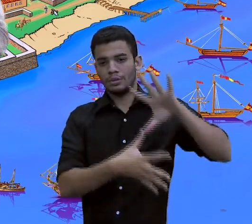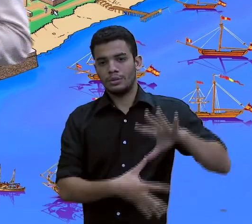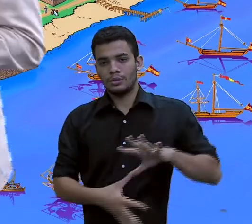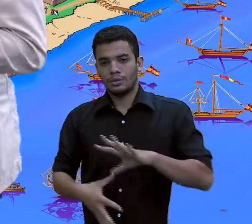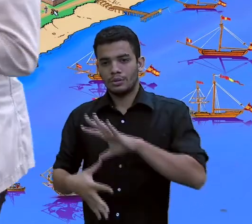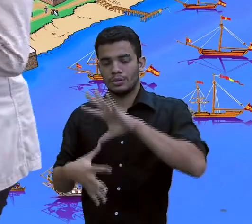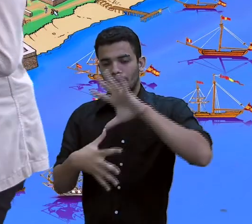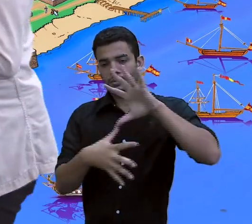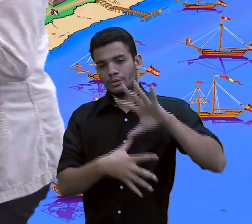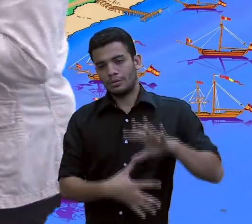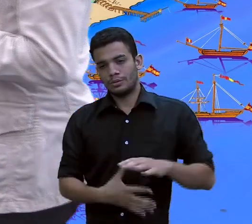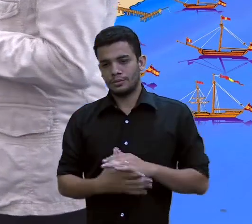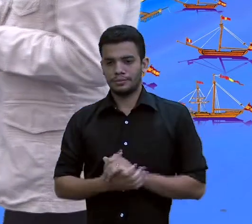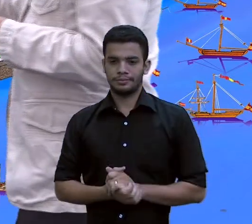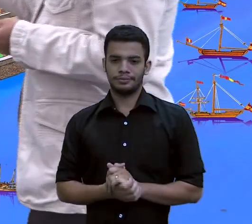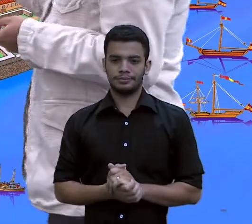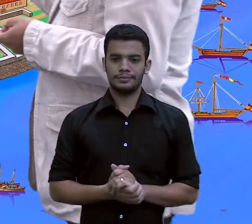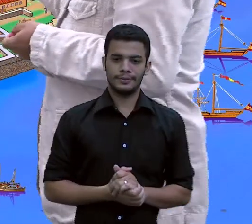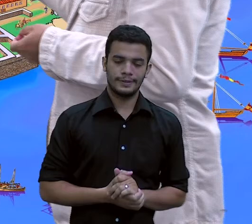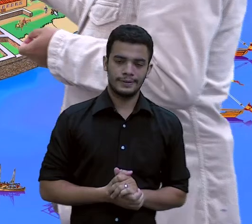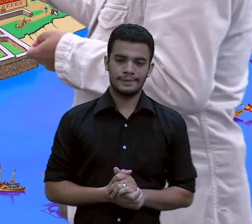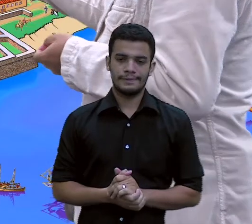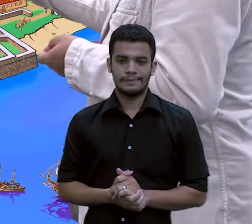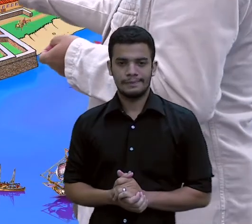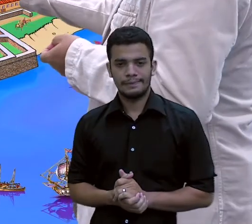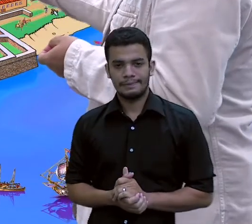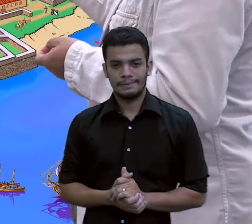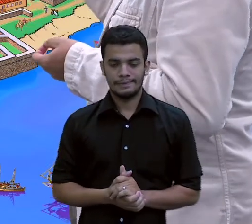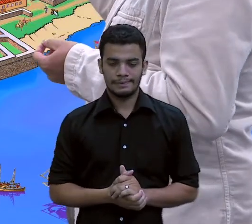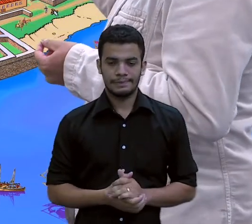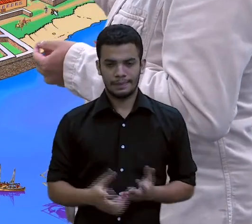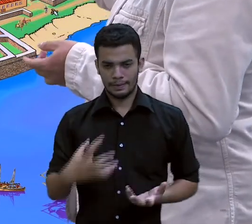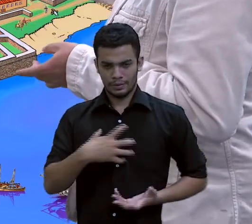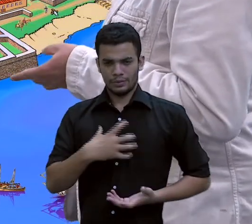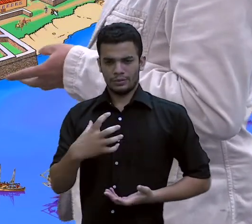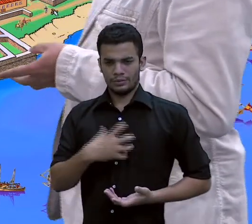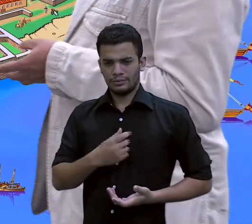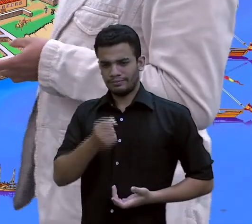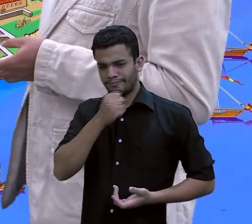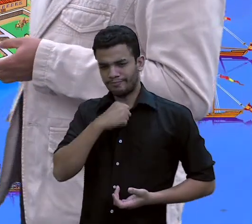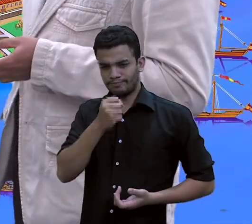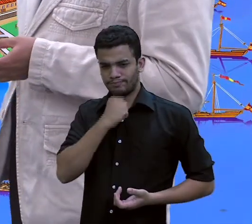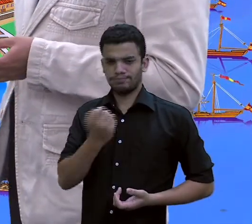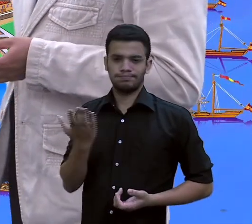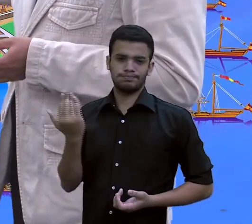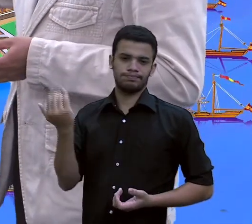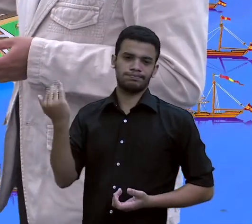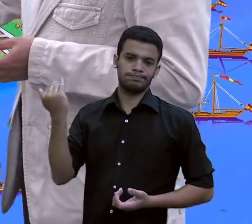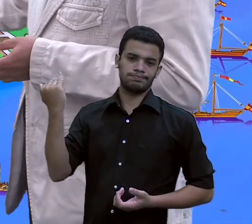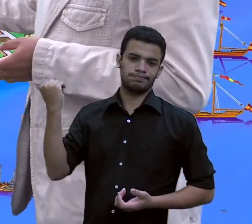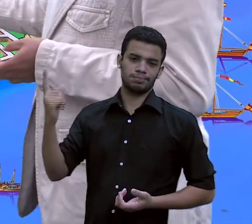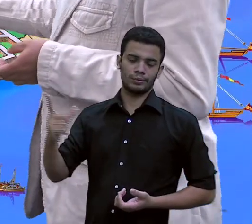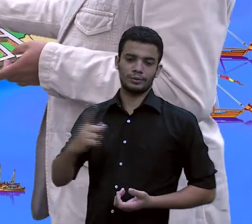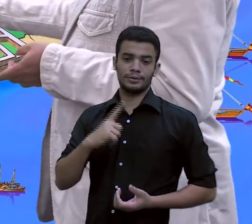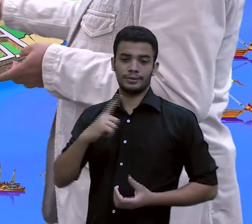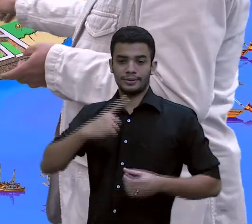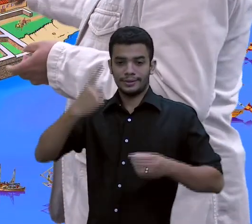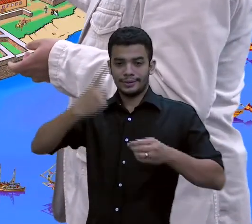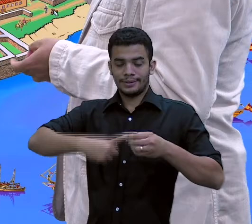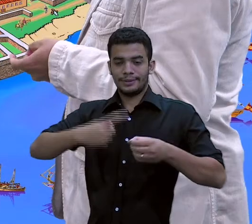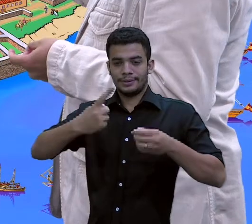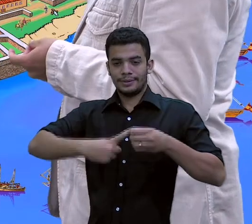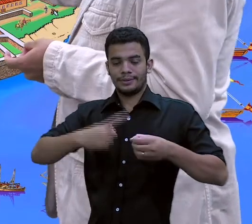para vocês verem melhor, uma região do mapa antigo, era uma cidade cercada por